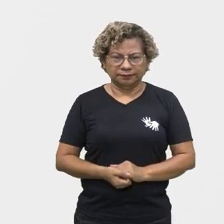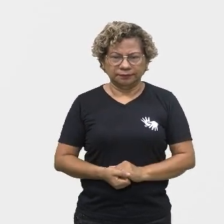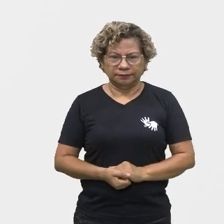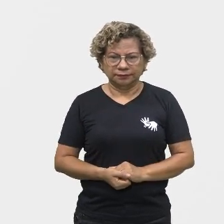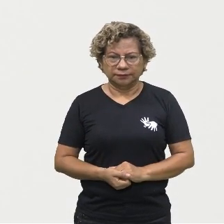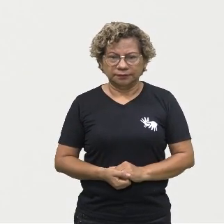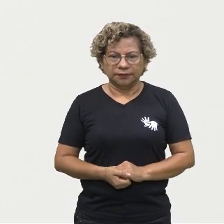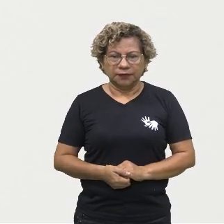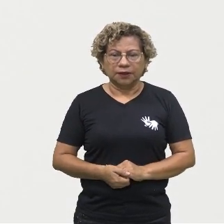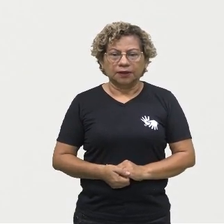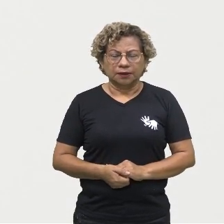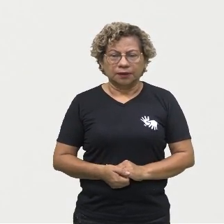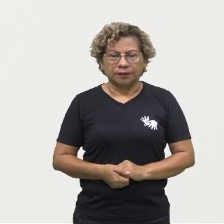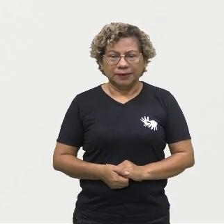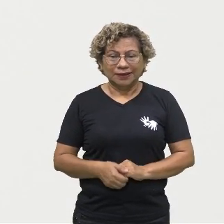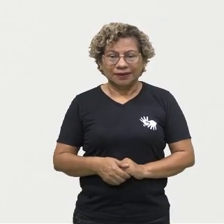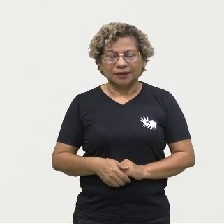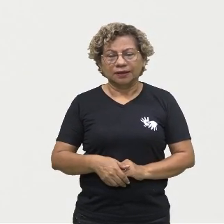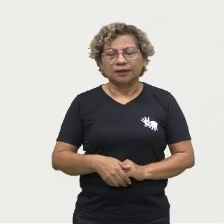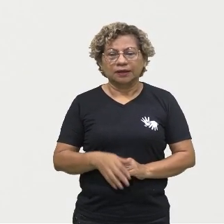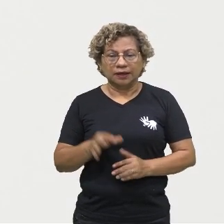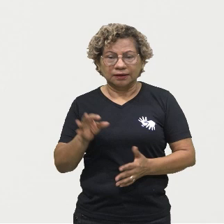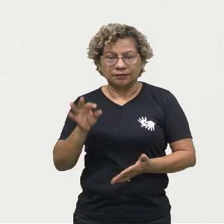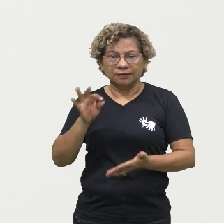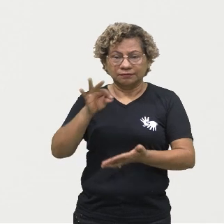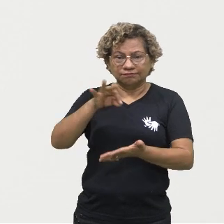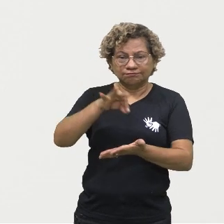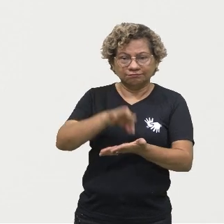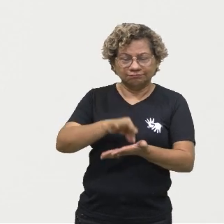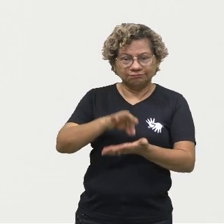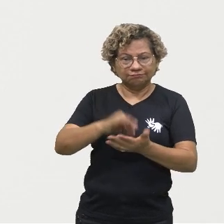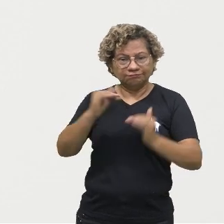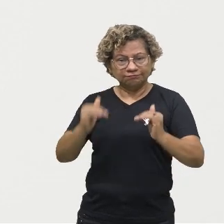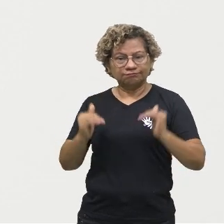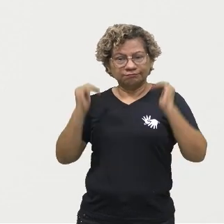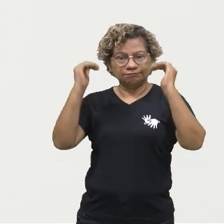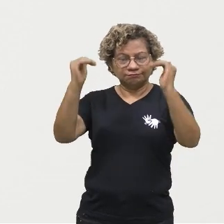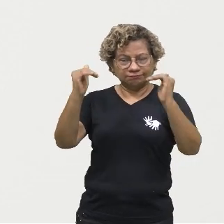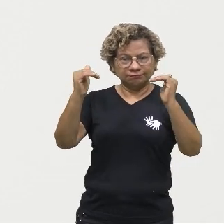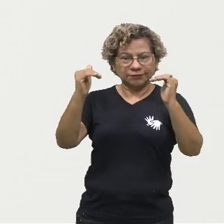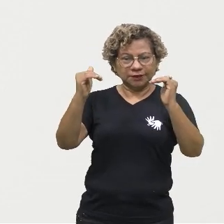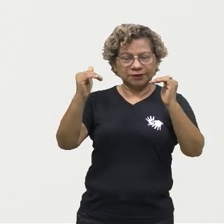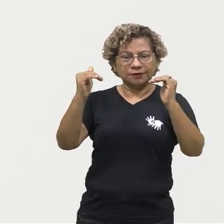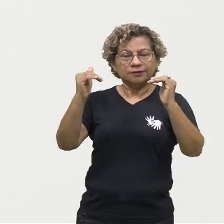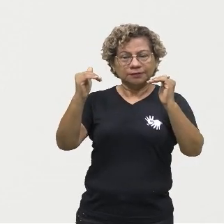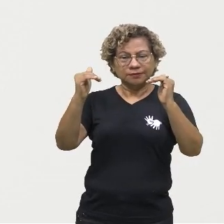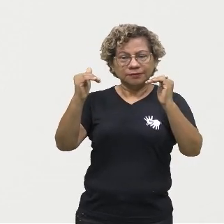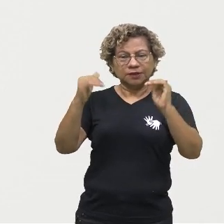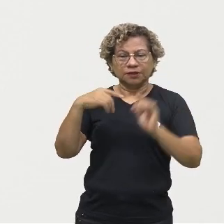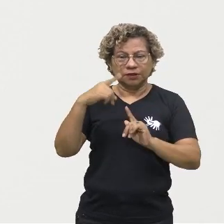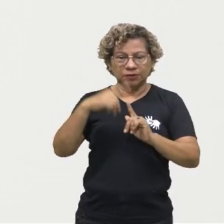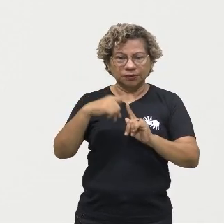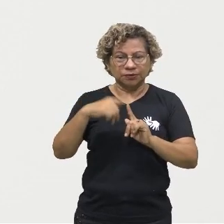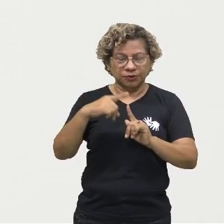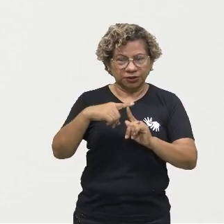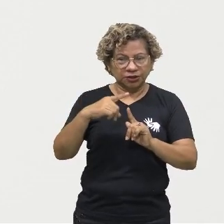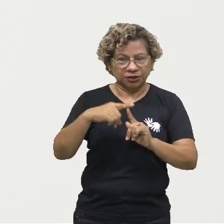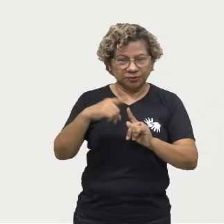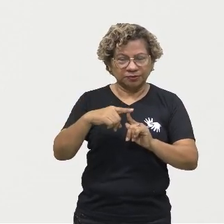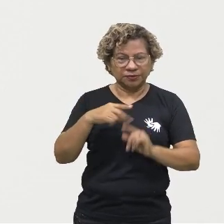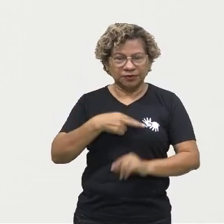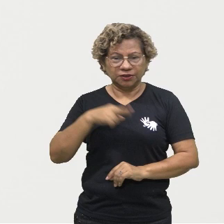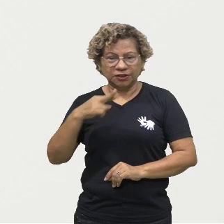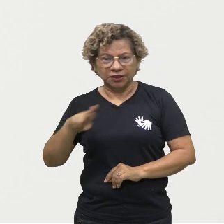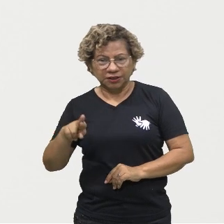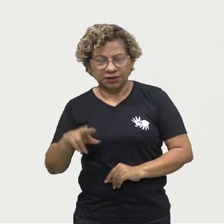Para provar a supremacia das tradições religiosas de uma religião sobre as outras, aqui pegou